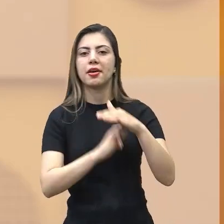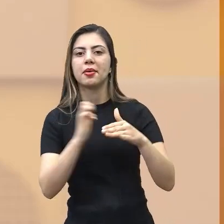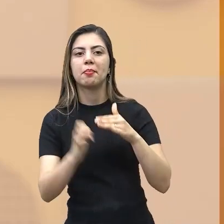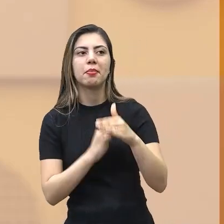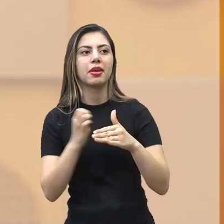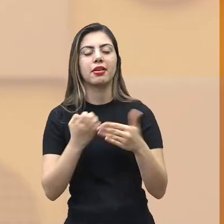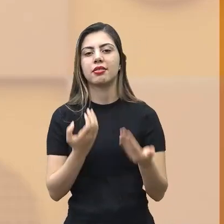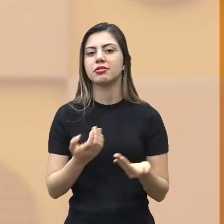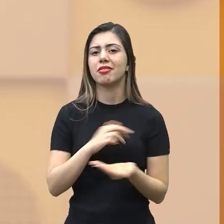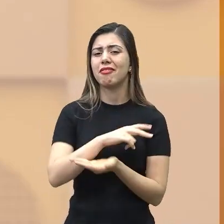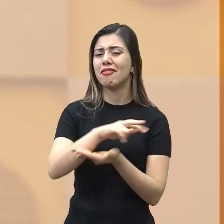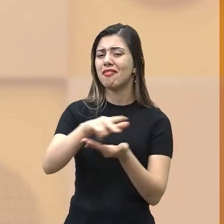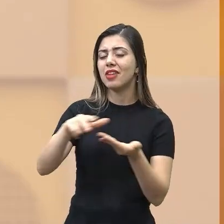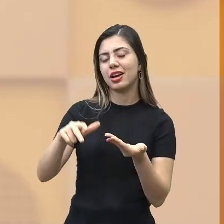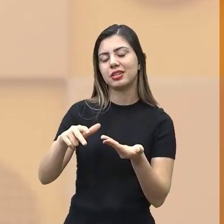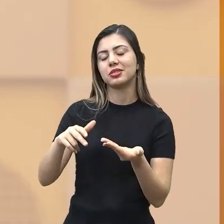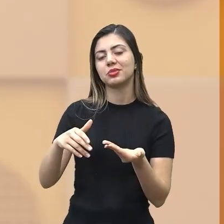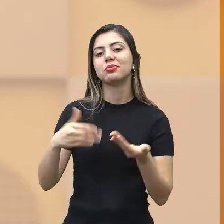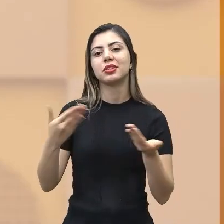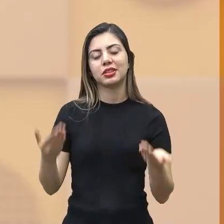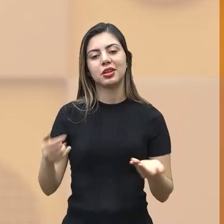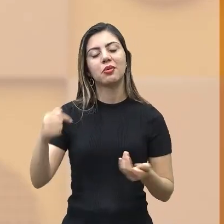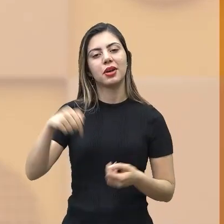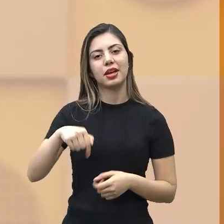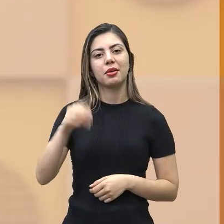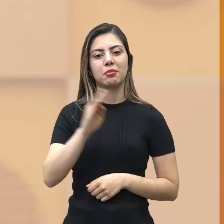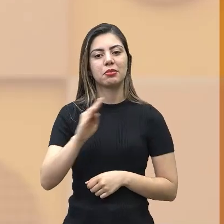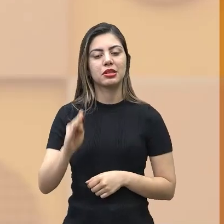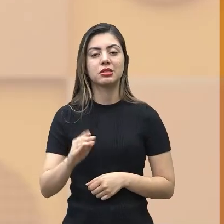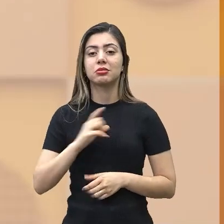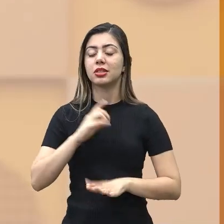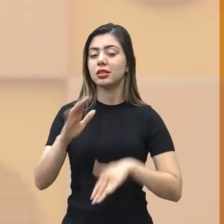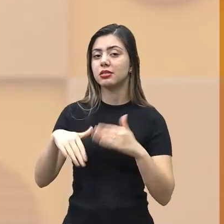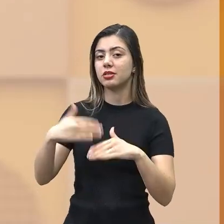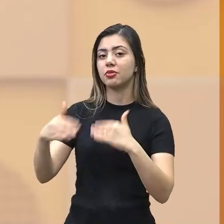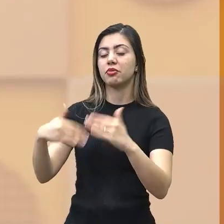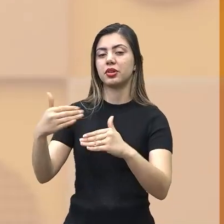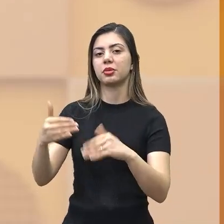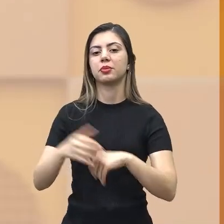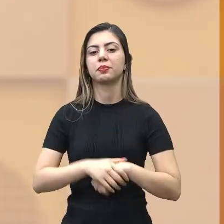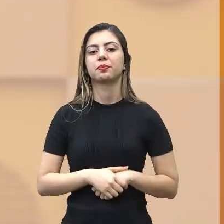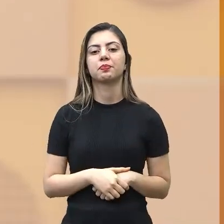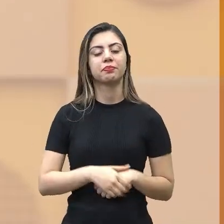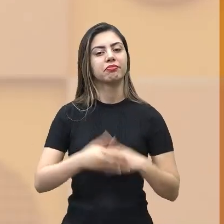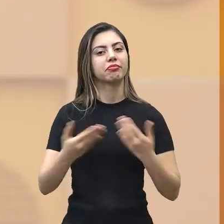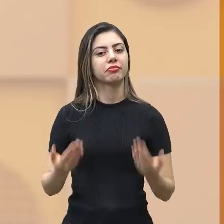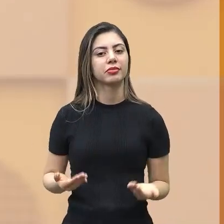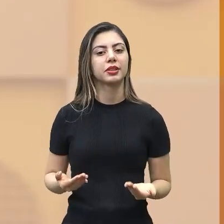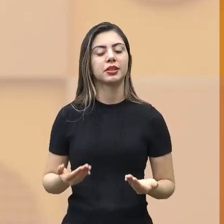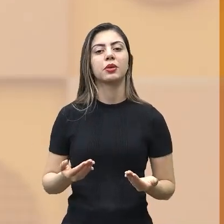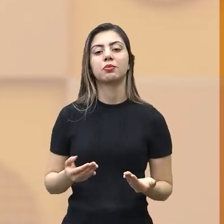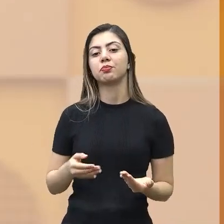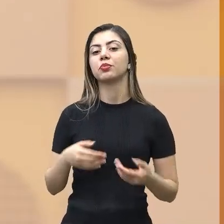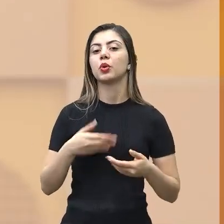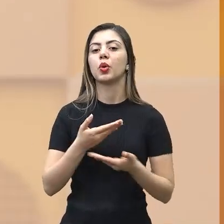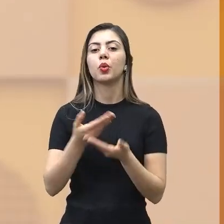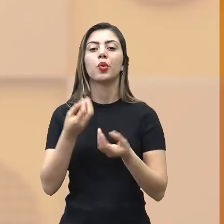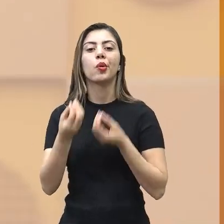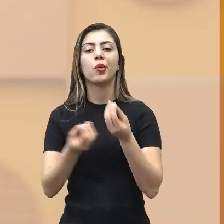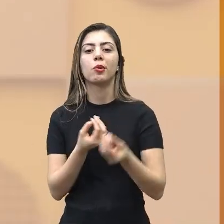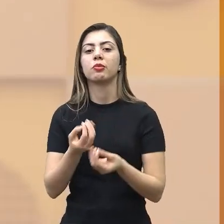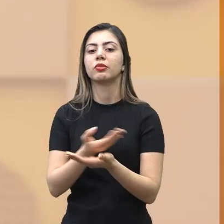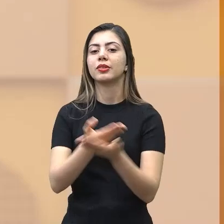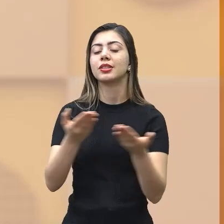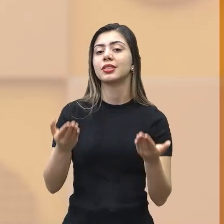serviços e tudo mais. É disso que a gente está falando quando as economias vão se desenvolvendo muito, né? Então, uma coisa é você contar, né,